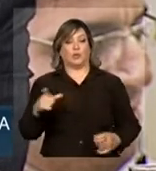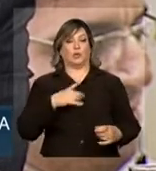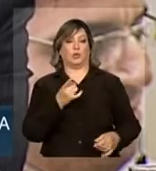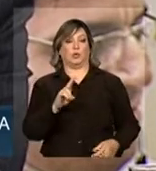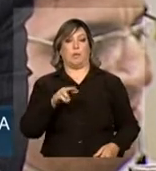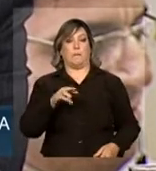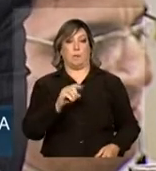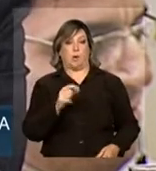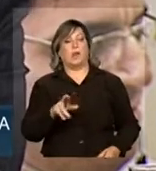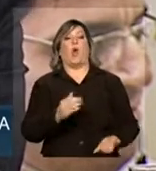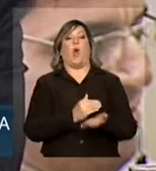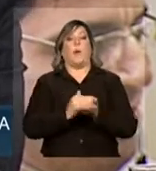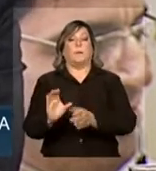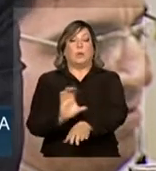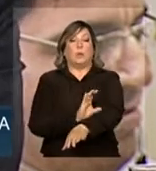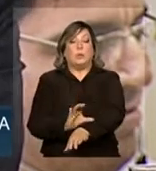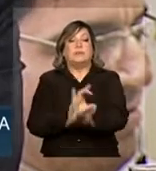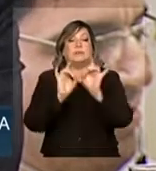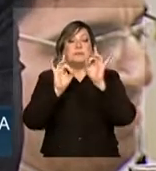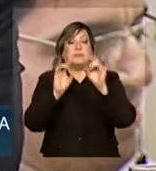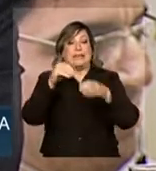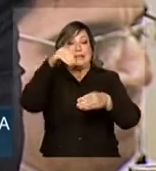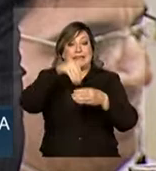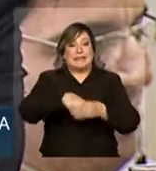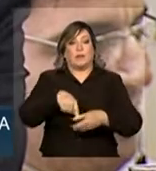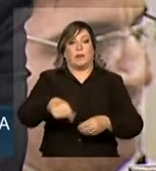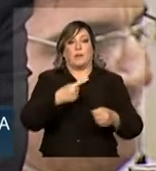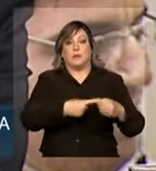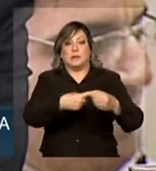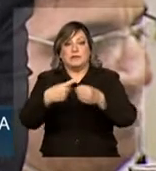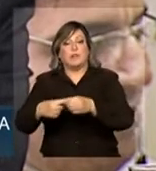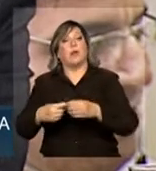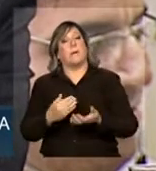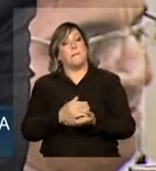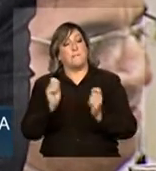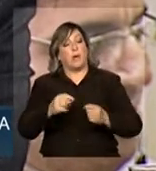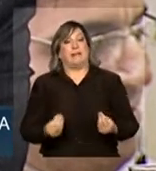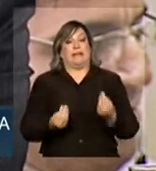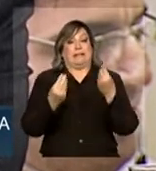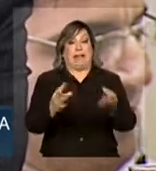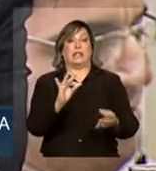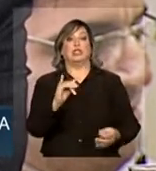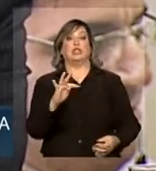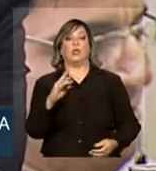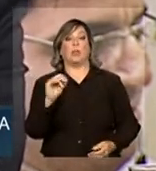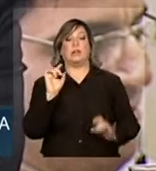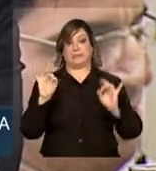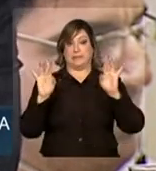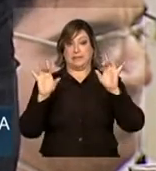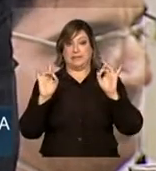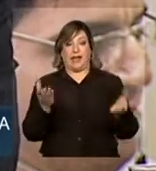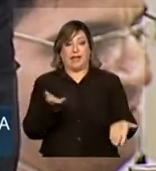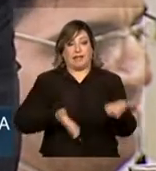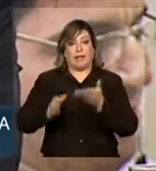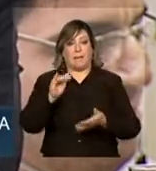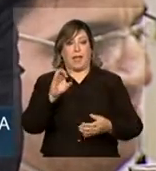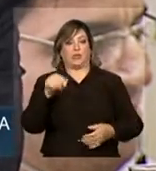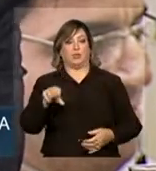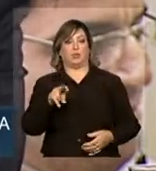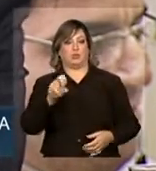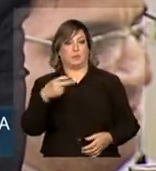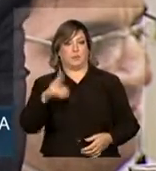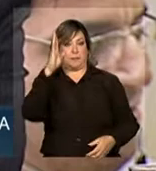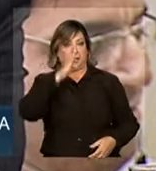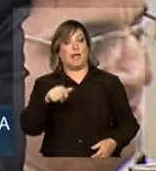começa o curso de especialização nos municípios que é o que pode dar o título de especialista em atenção básica no SUS brasileiro